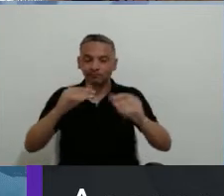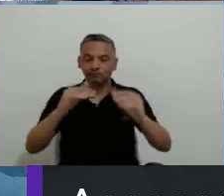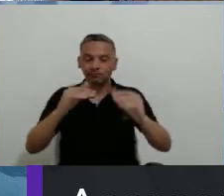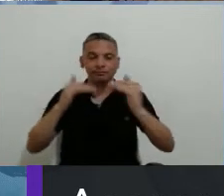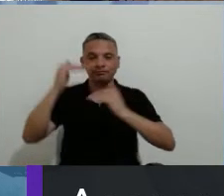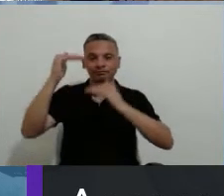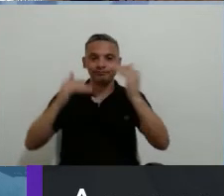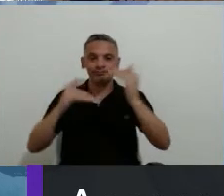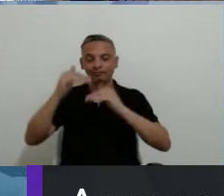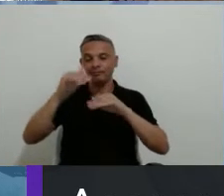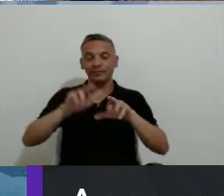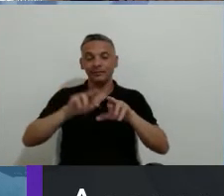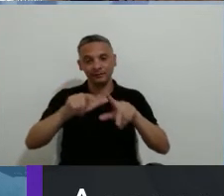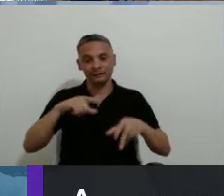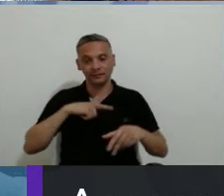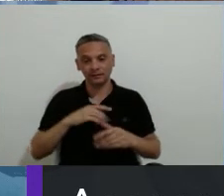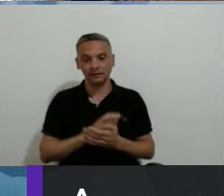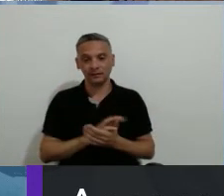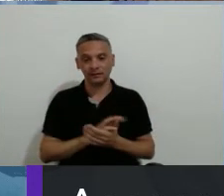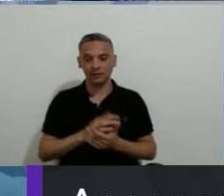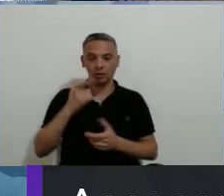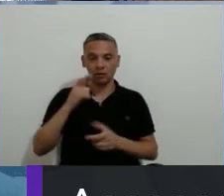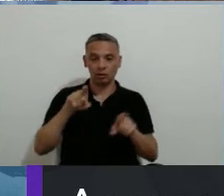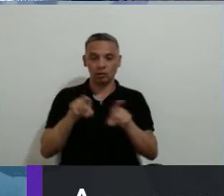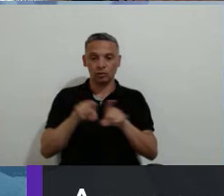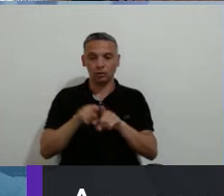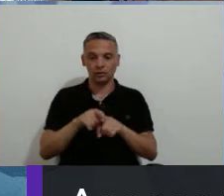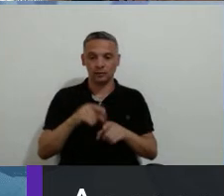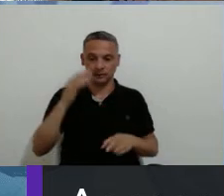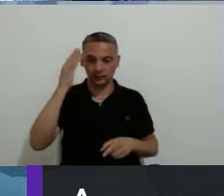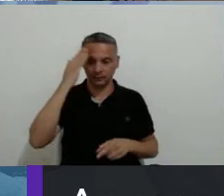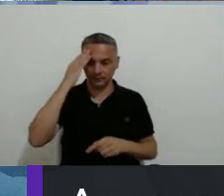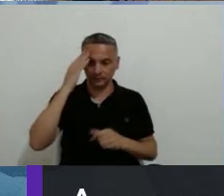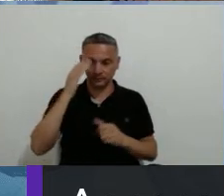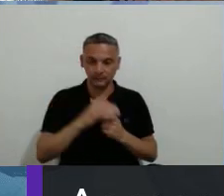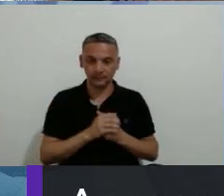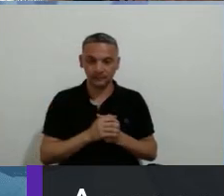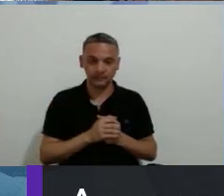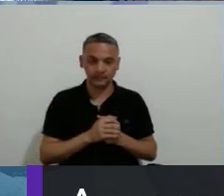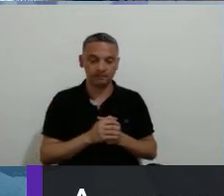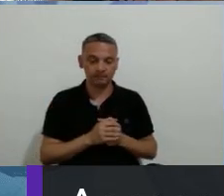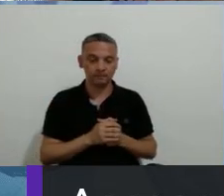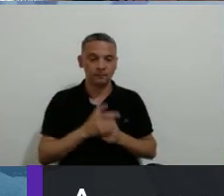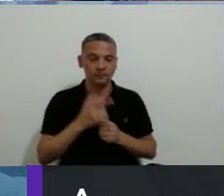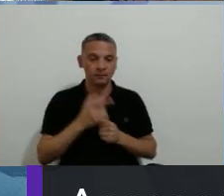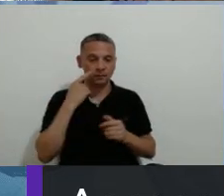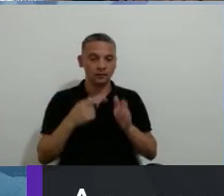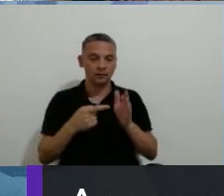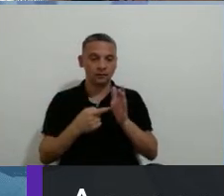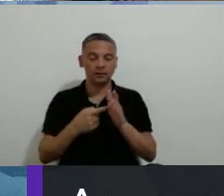dessas metas. Vou destacar aqui também um segundo indicador relacionado à proporção de crianças de 0 a 5